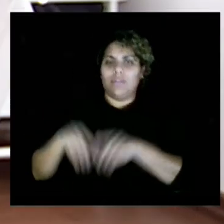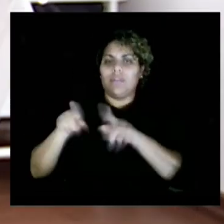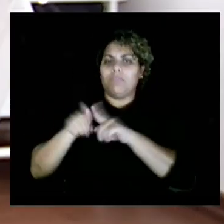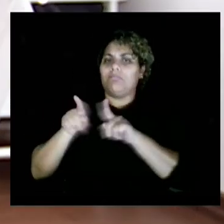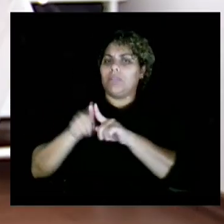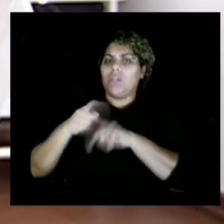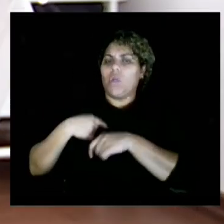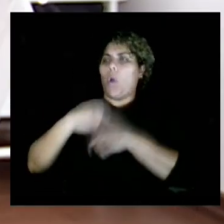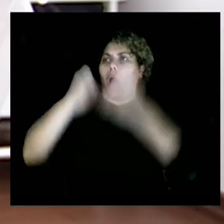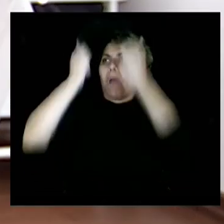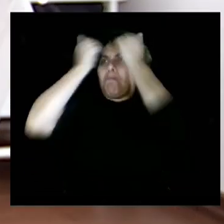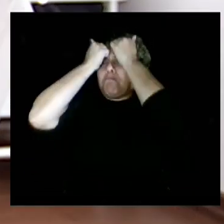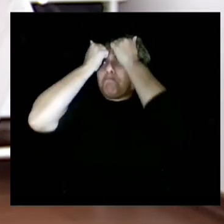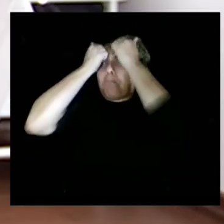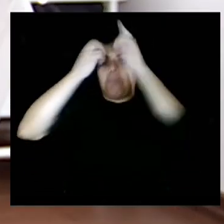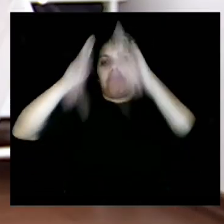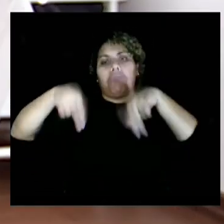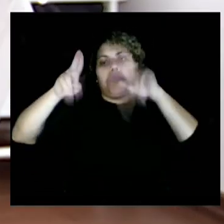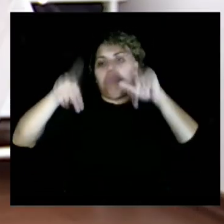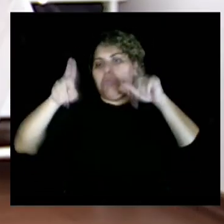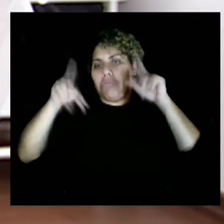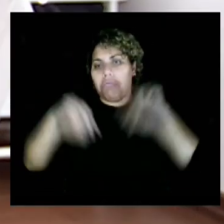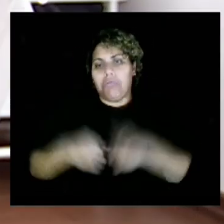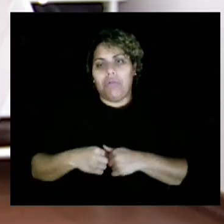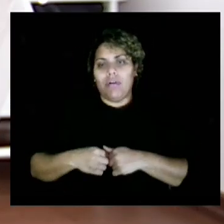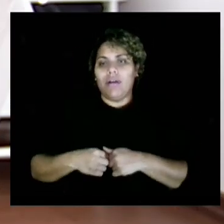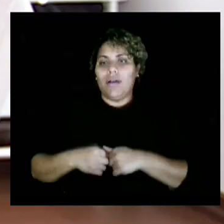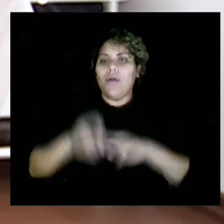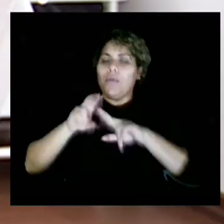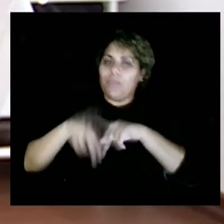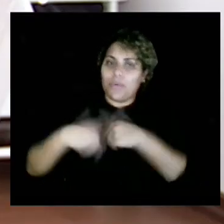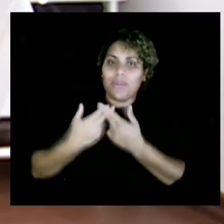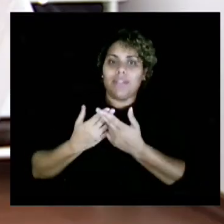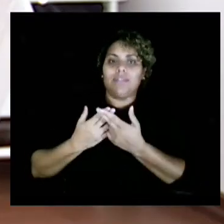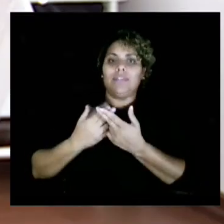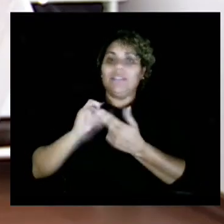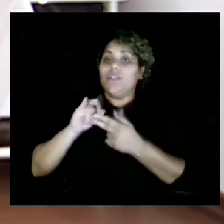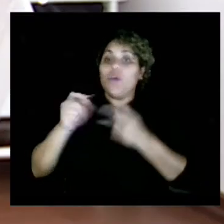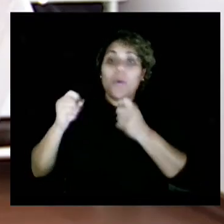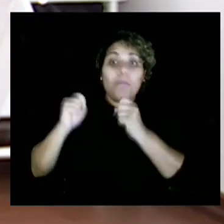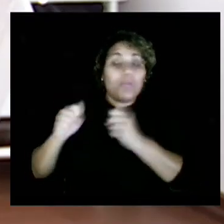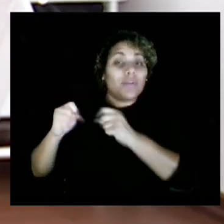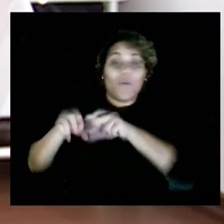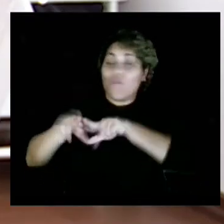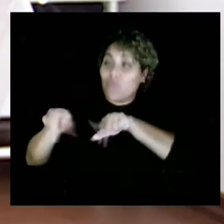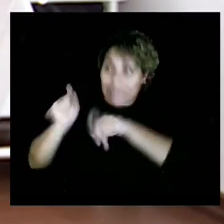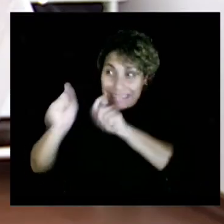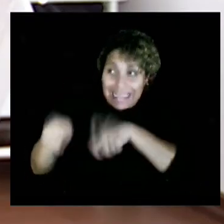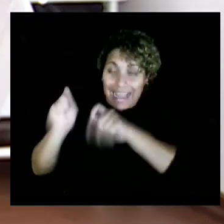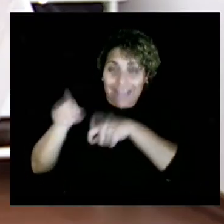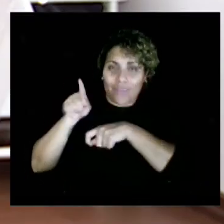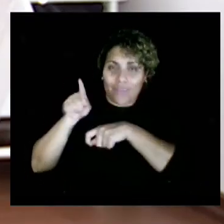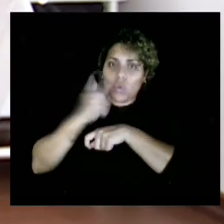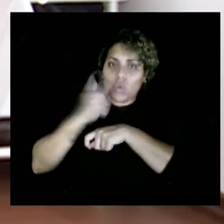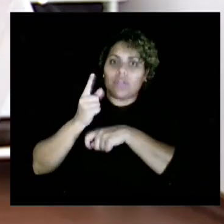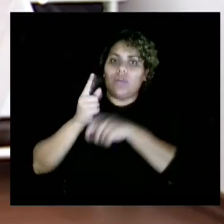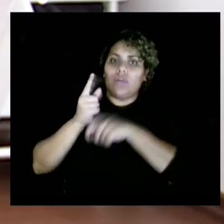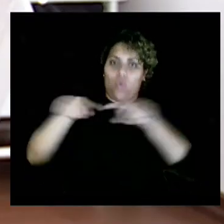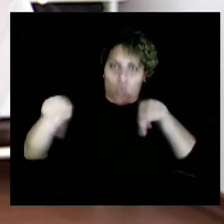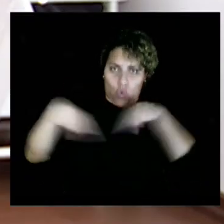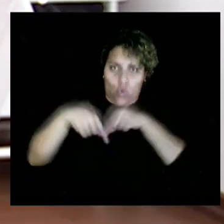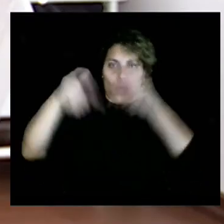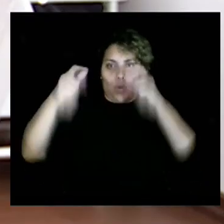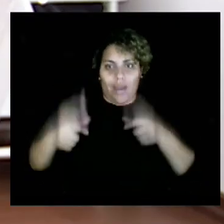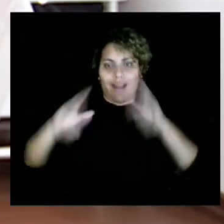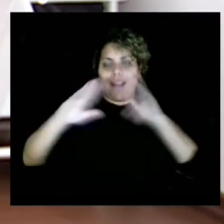arrependo, não. E eu acho que quem puder e tiver uma condição, um espaço na sua casa para